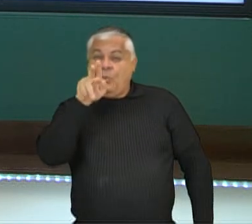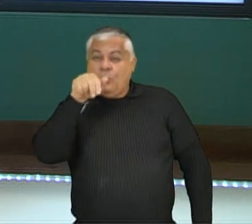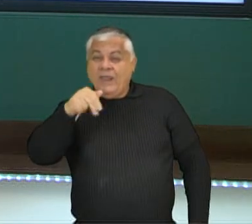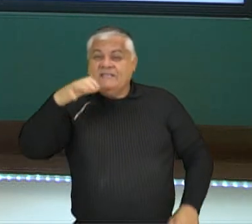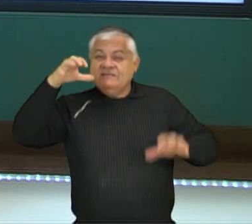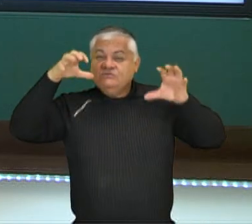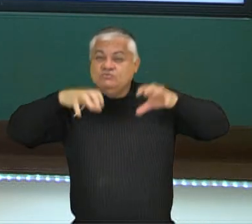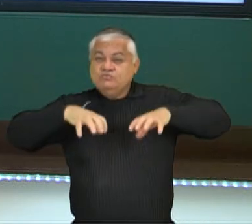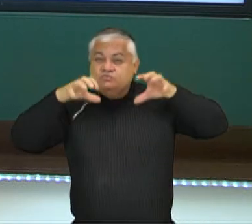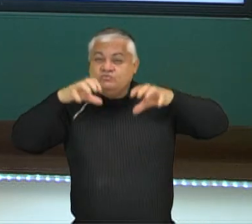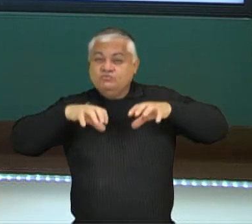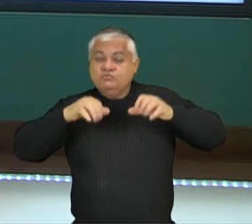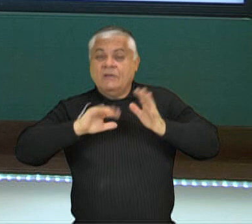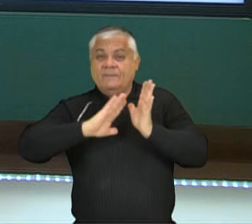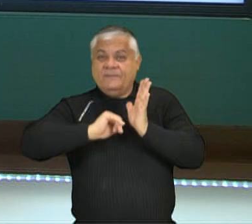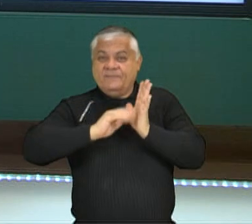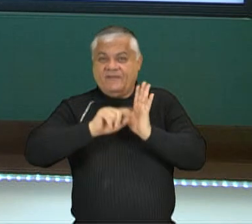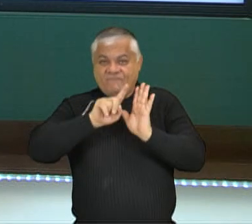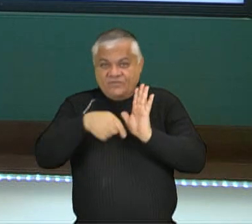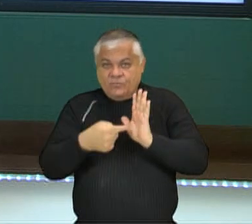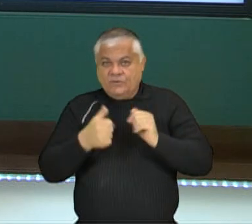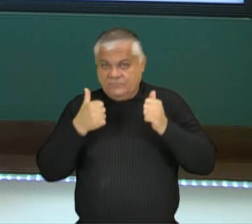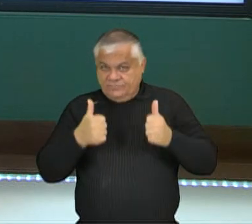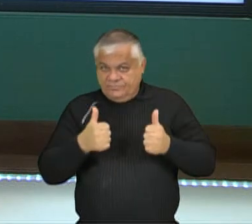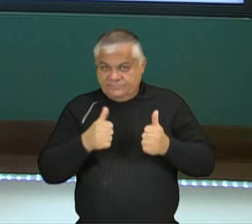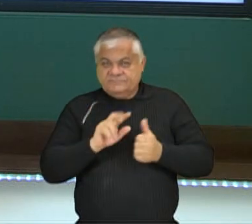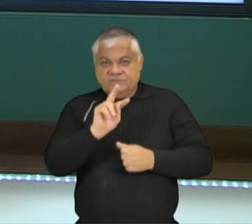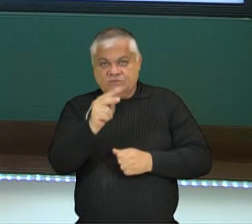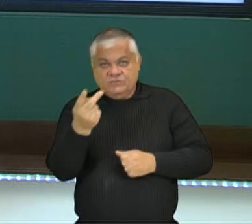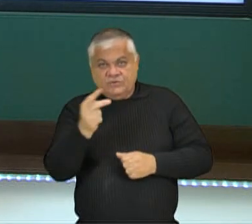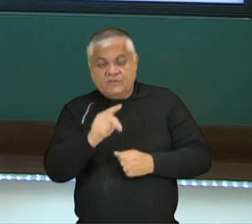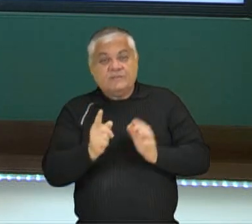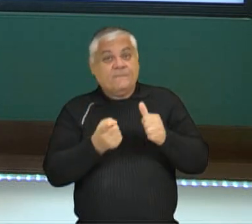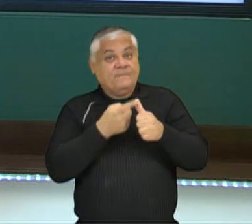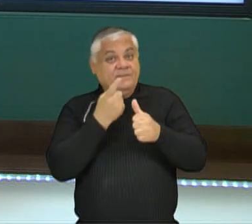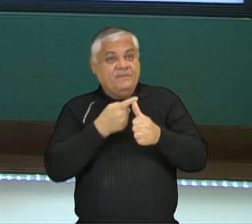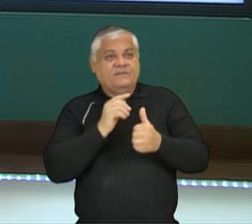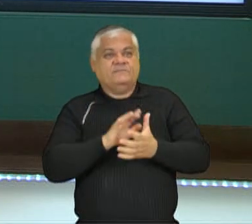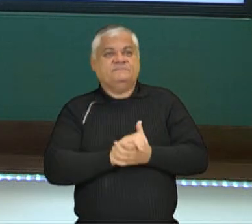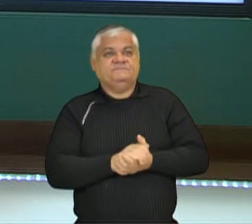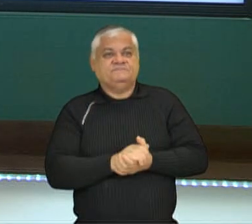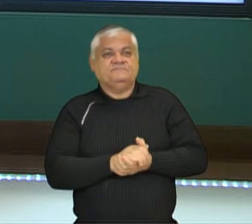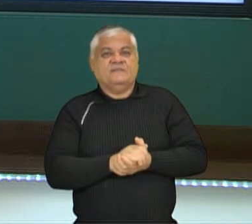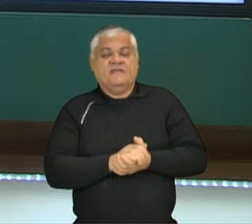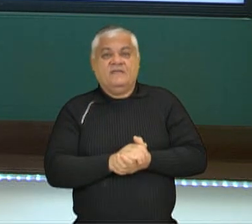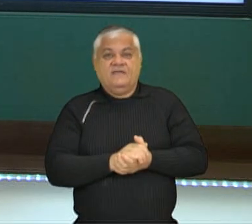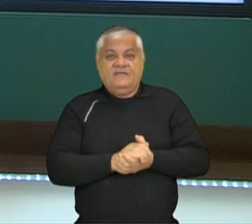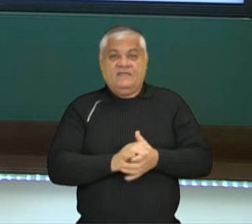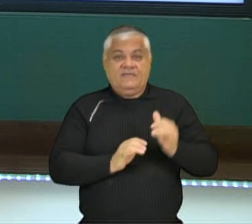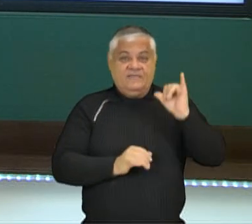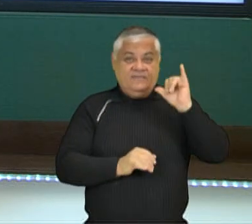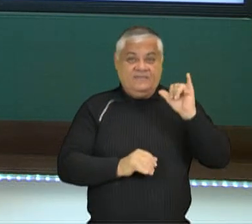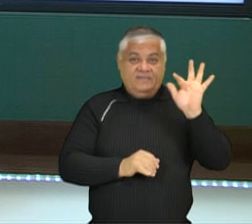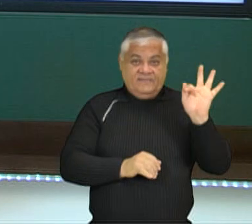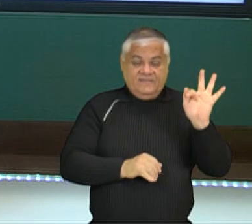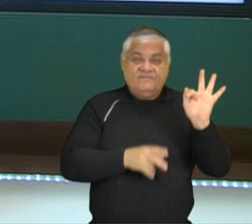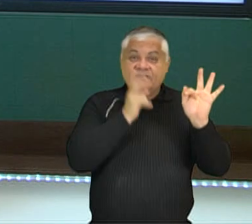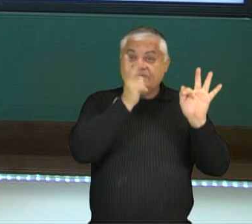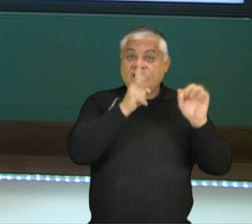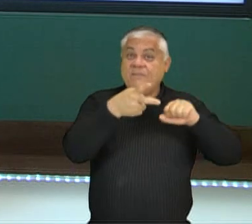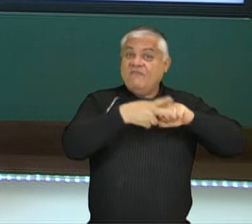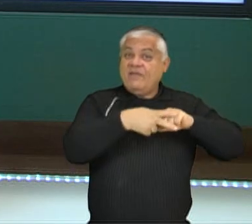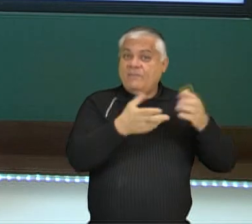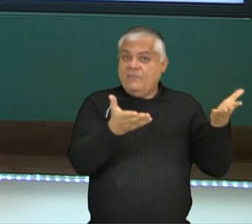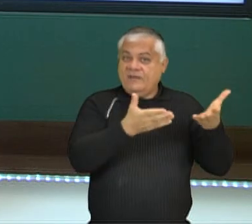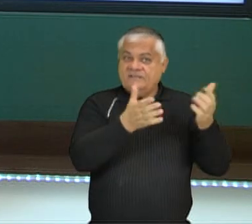inversão, você precisa tirar a vírgula, tá bom? Então, primeira condicional. Frase com if. O verbo vem sempre no